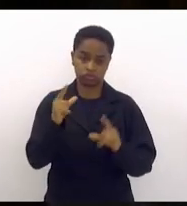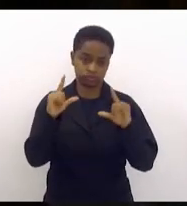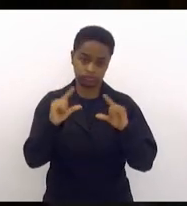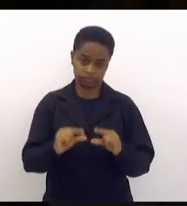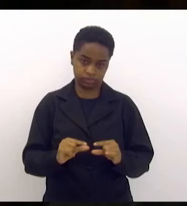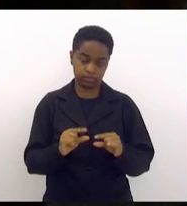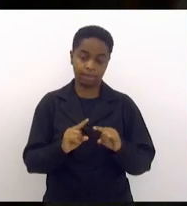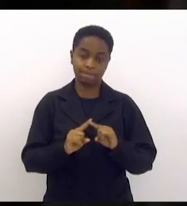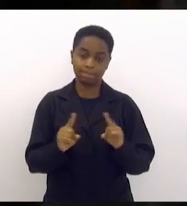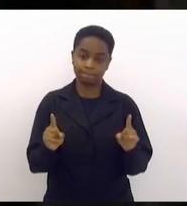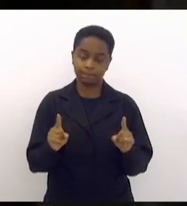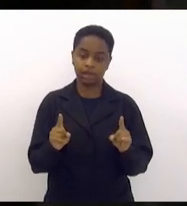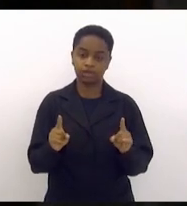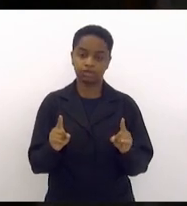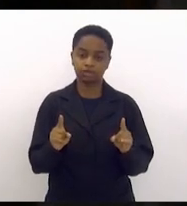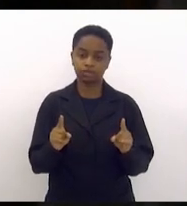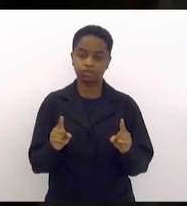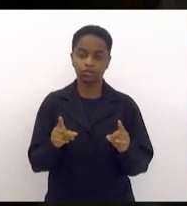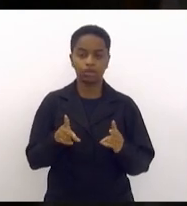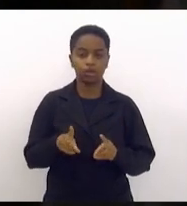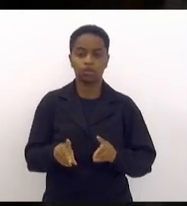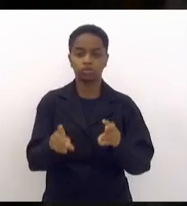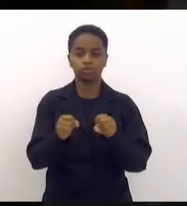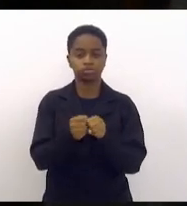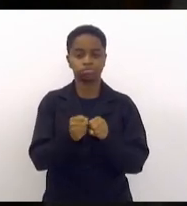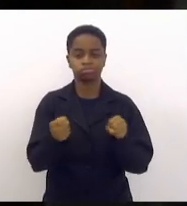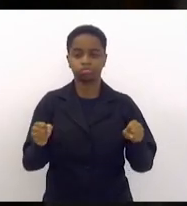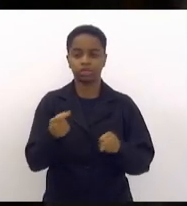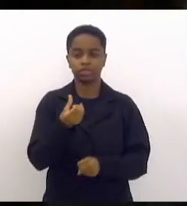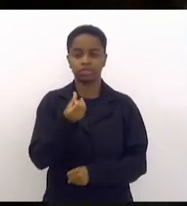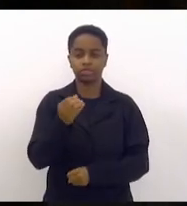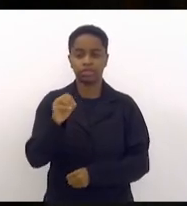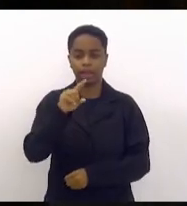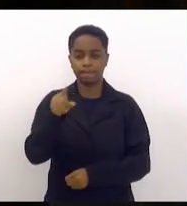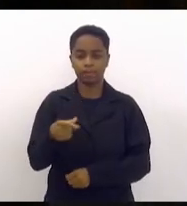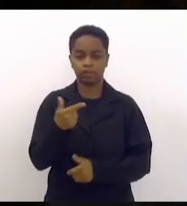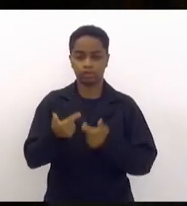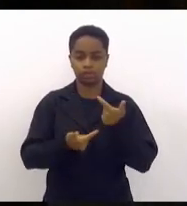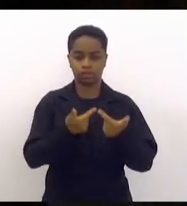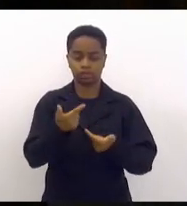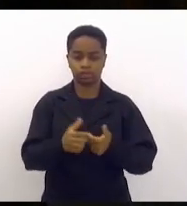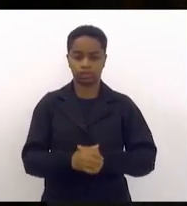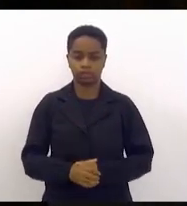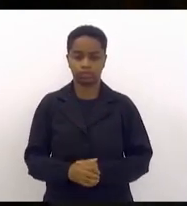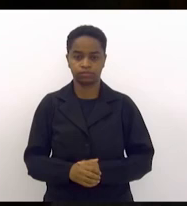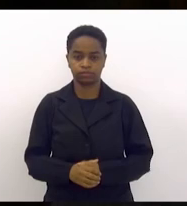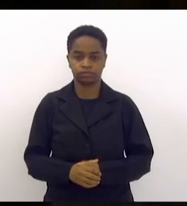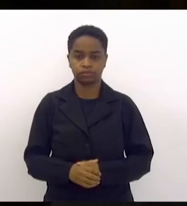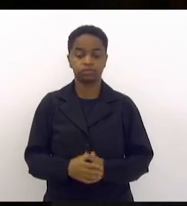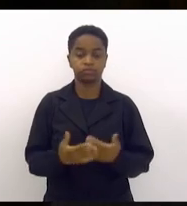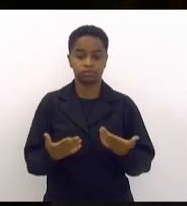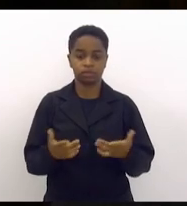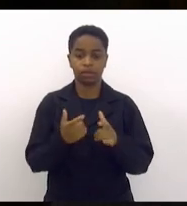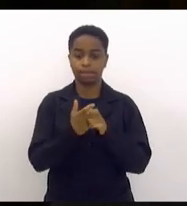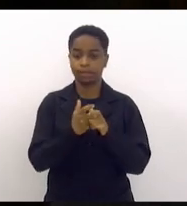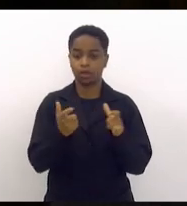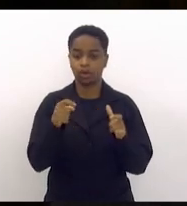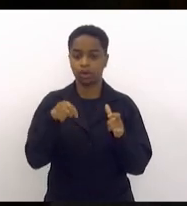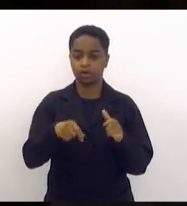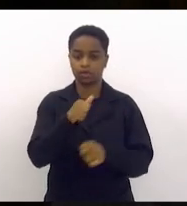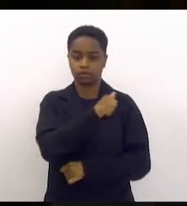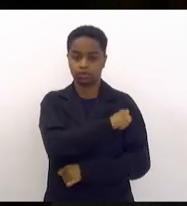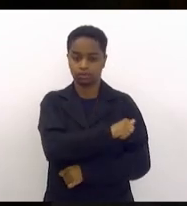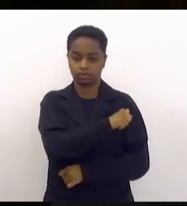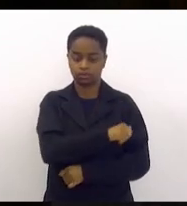dos meus mas mesma faixa de grandeza uns 60.000 empregos perdidos uma grande parte deles aqui no estado do